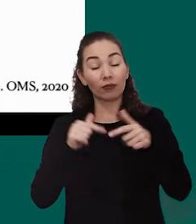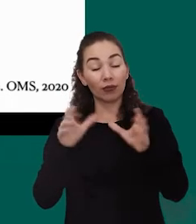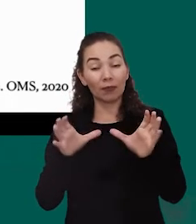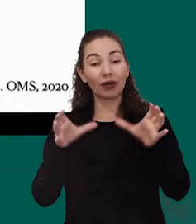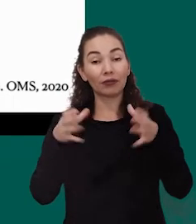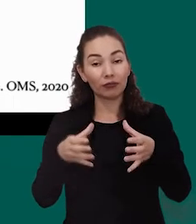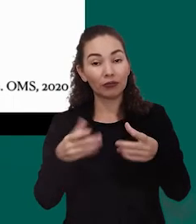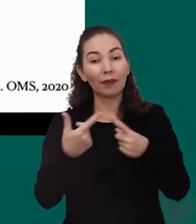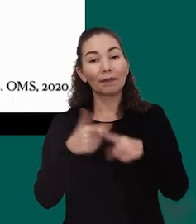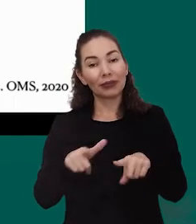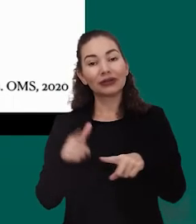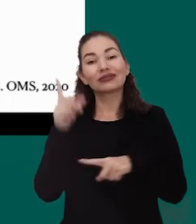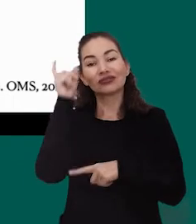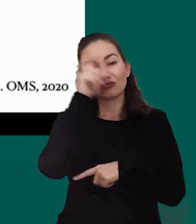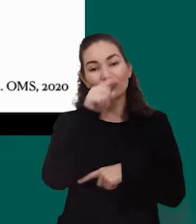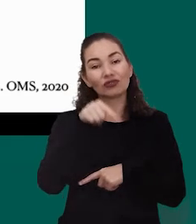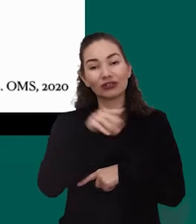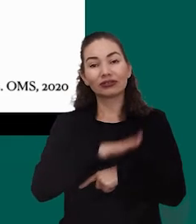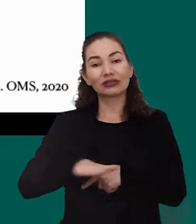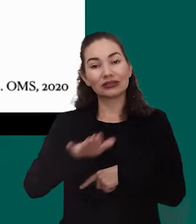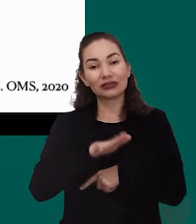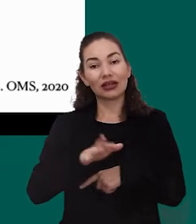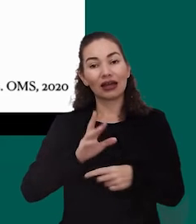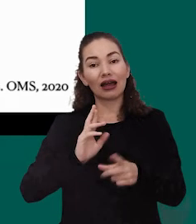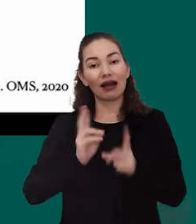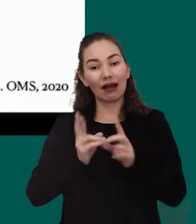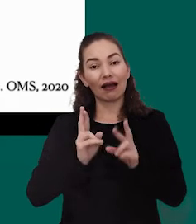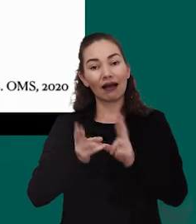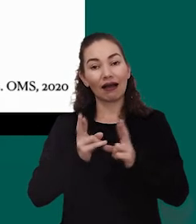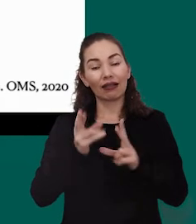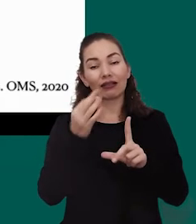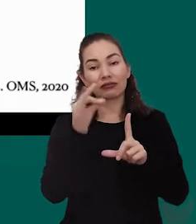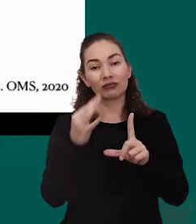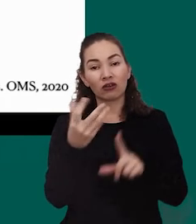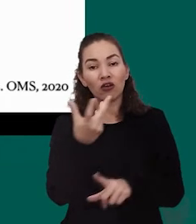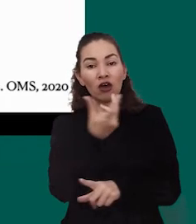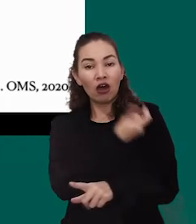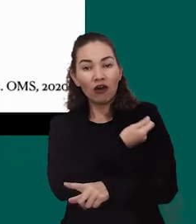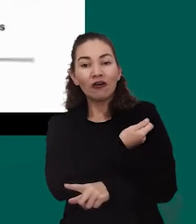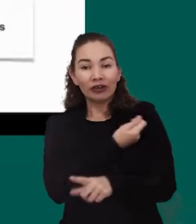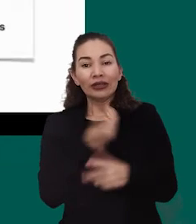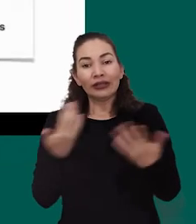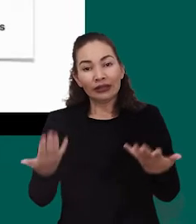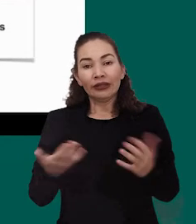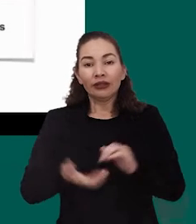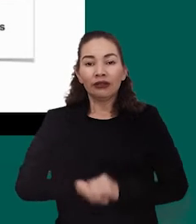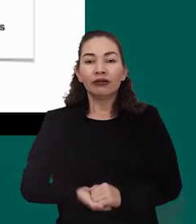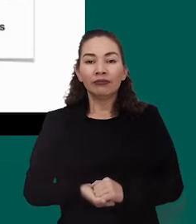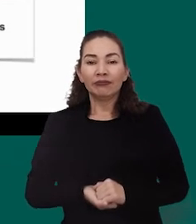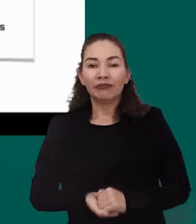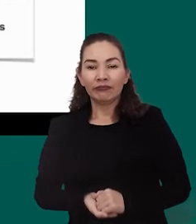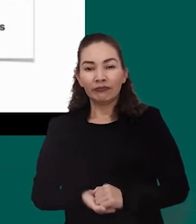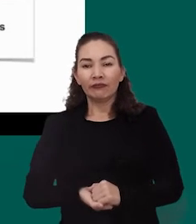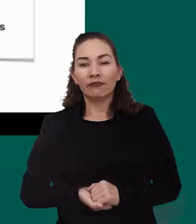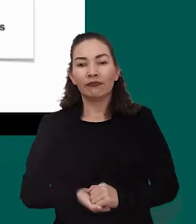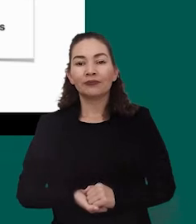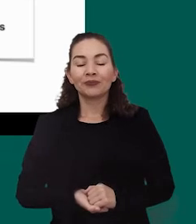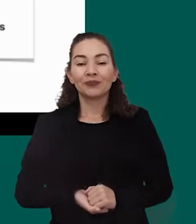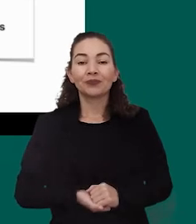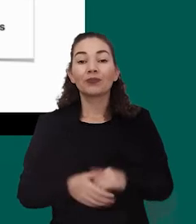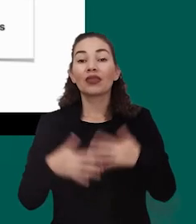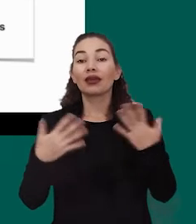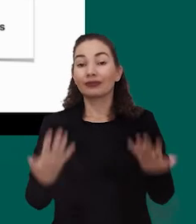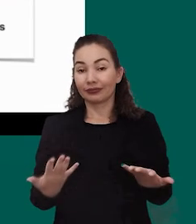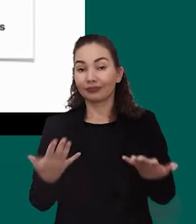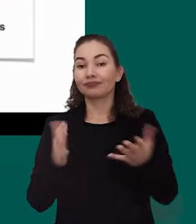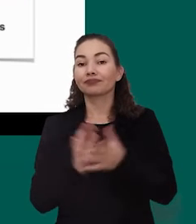muitas dificuldades nesse setor relacionado à logística de vacinas. E aqui no Brasil, por exemplo, a gente tem provas claras disso. Tá? Então,